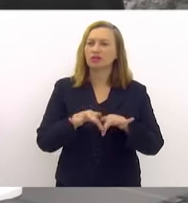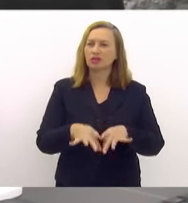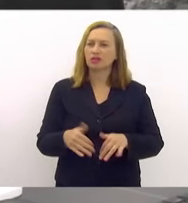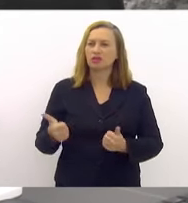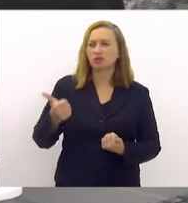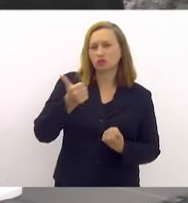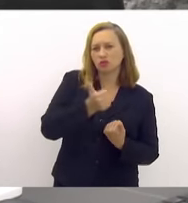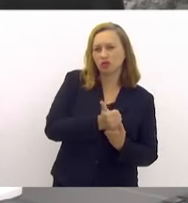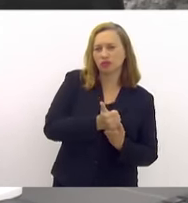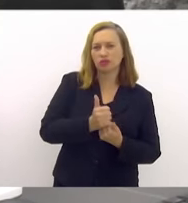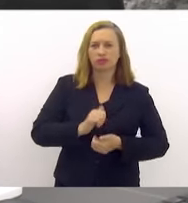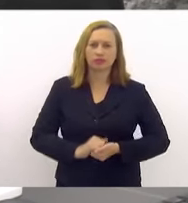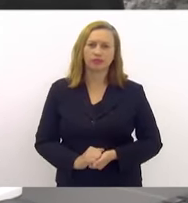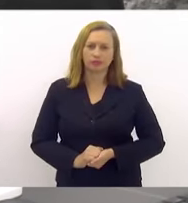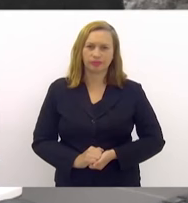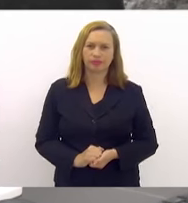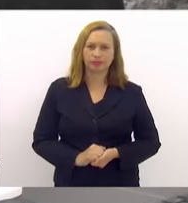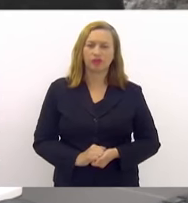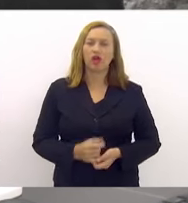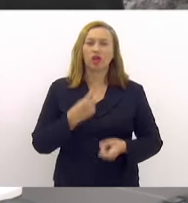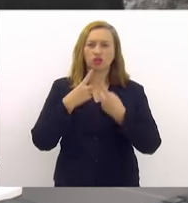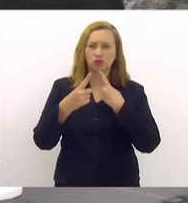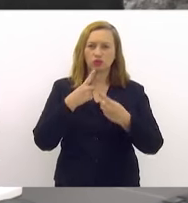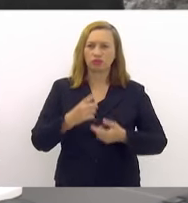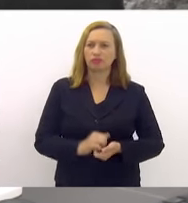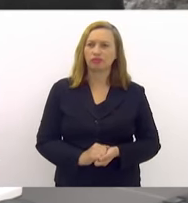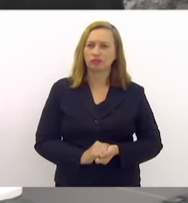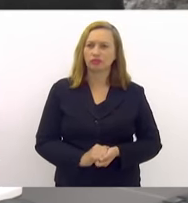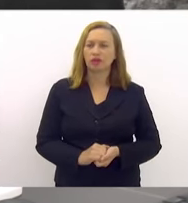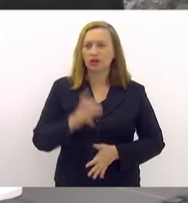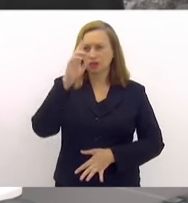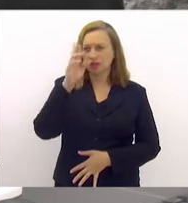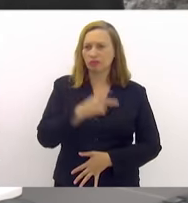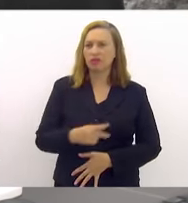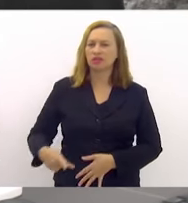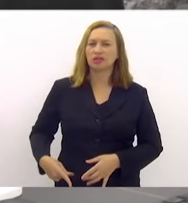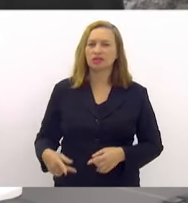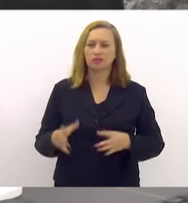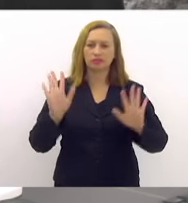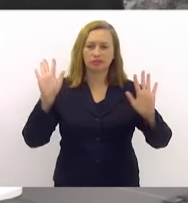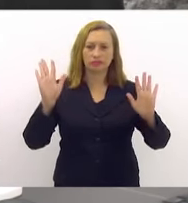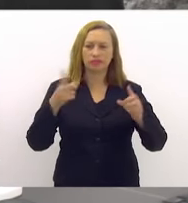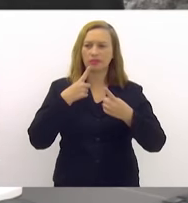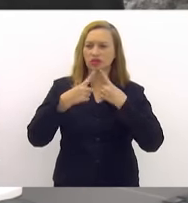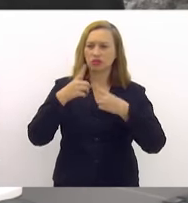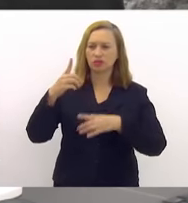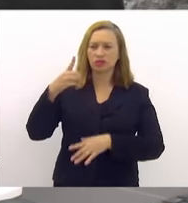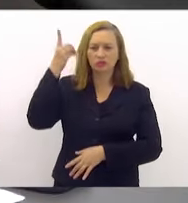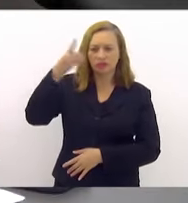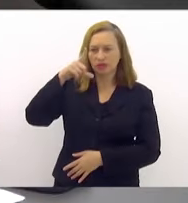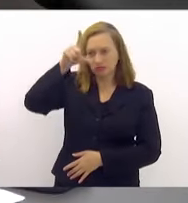por substitutivo. Em discussão. Presidente. Para discutir, deputado Luiz Paulo.